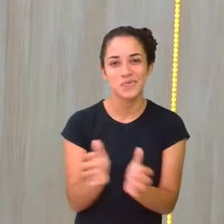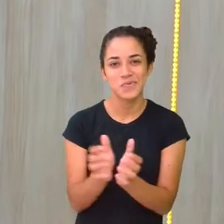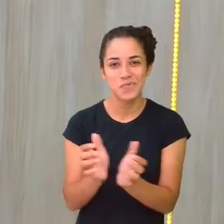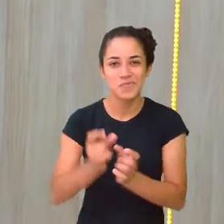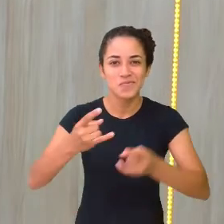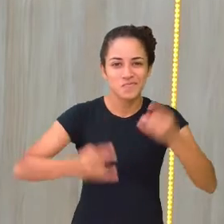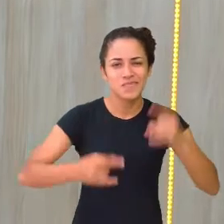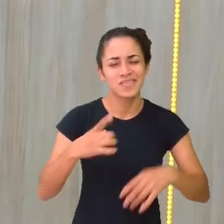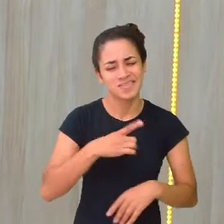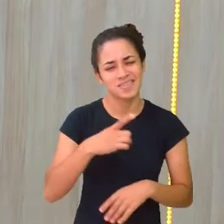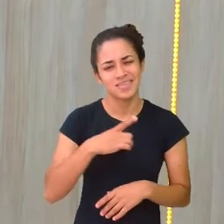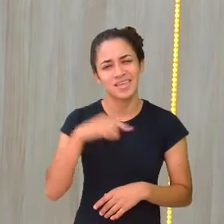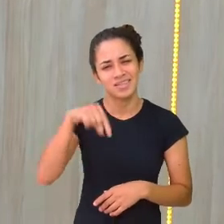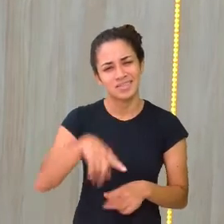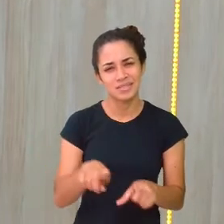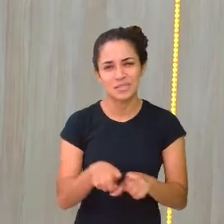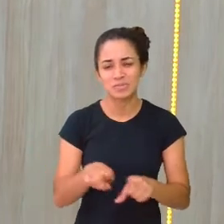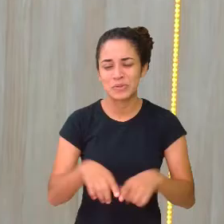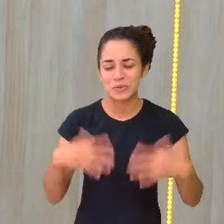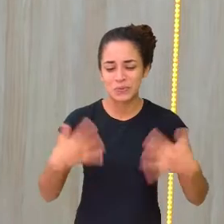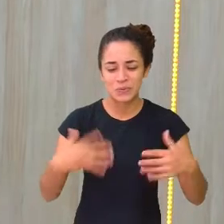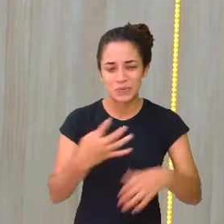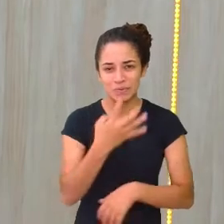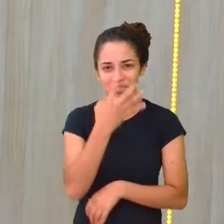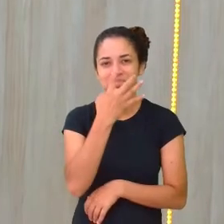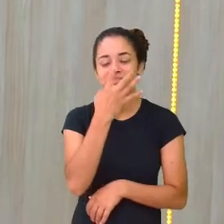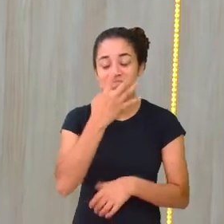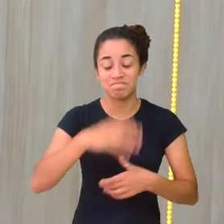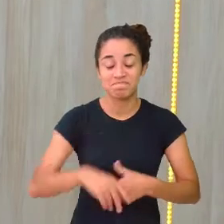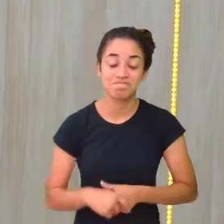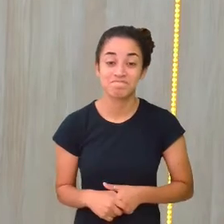robôs Now, né? Uma coisa assim fantástica, né?